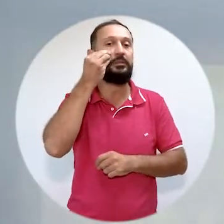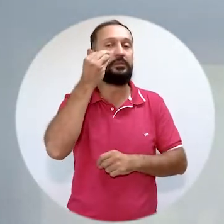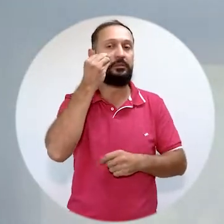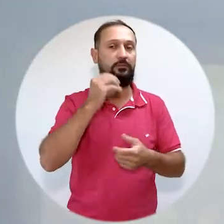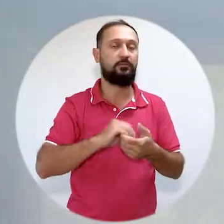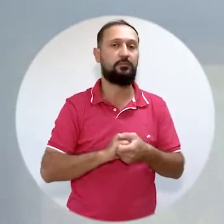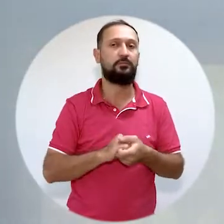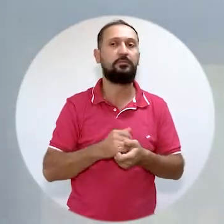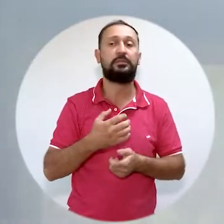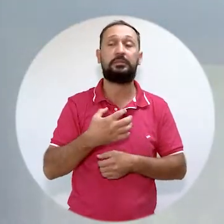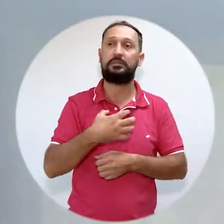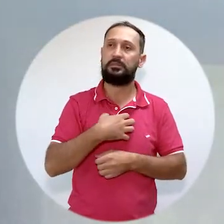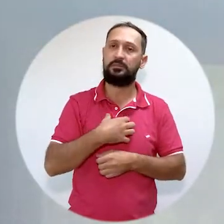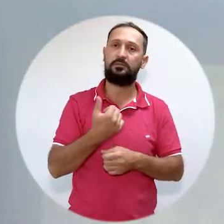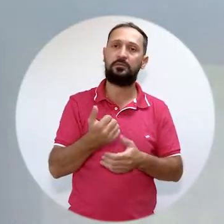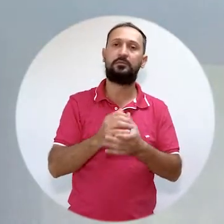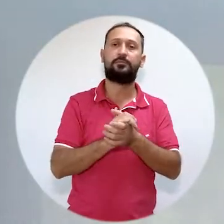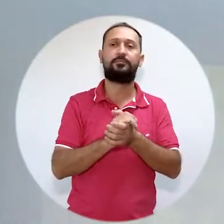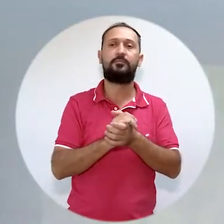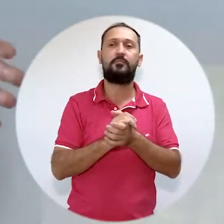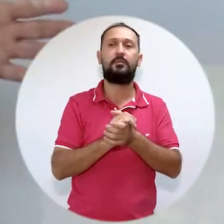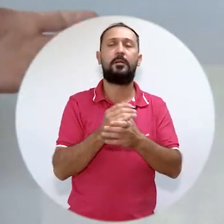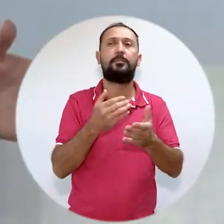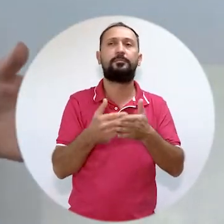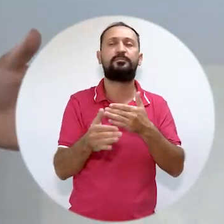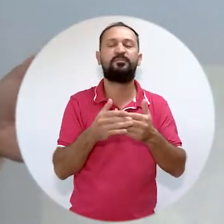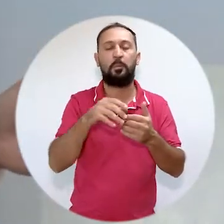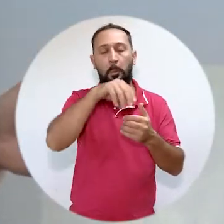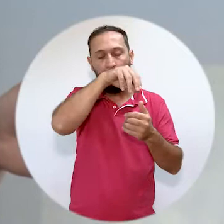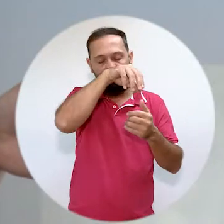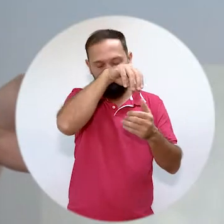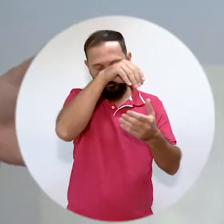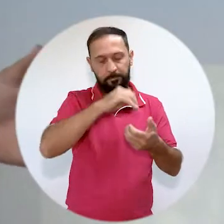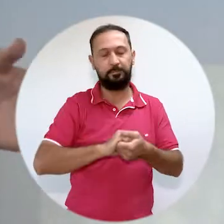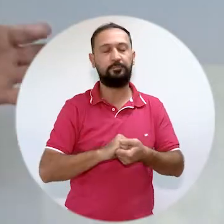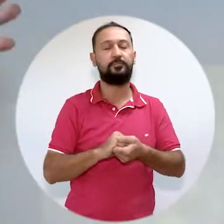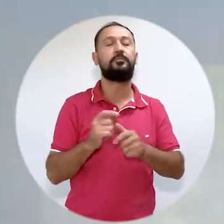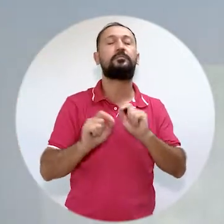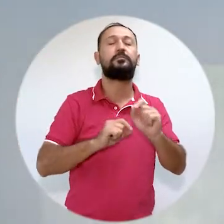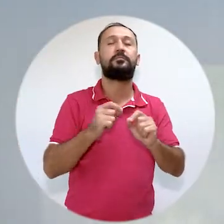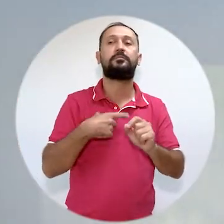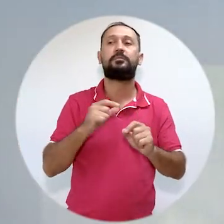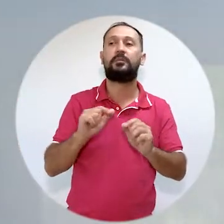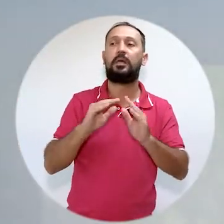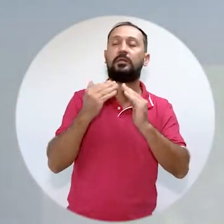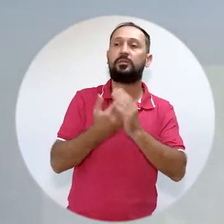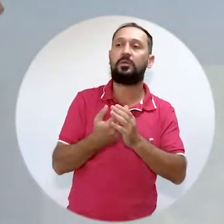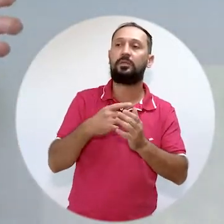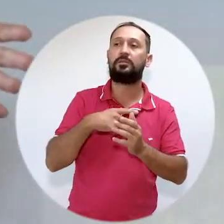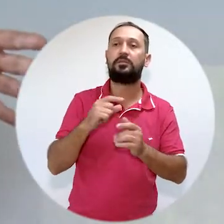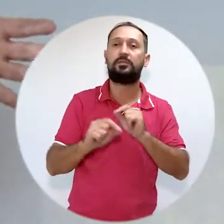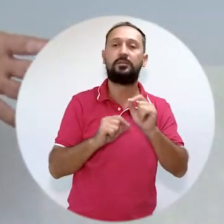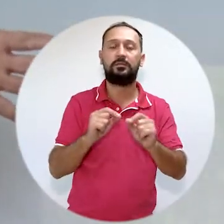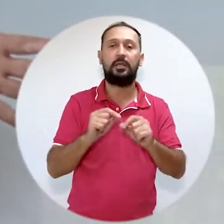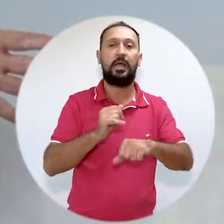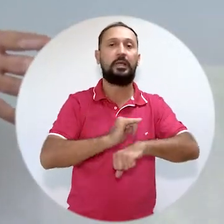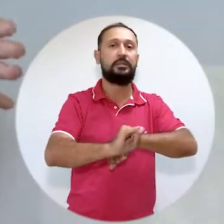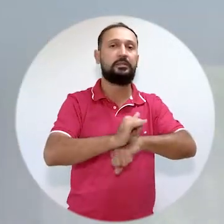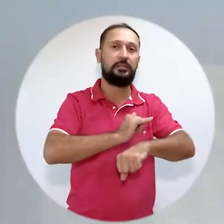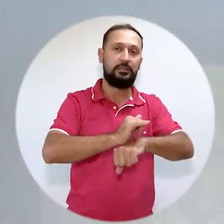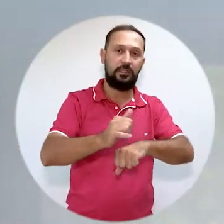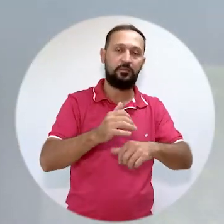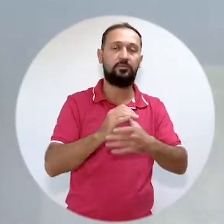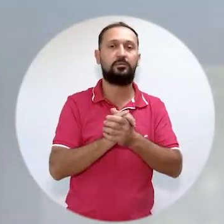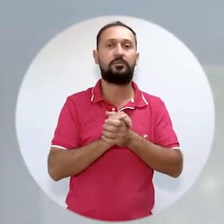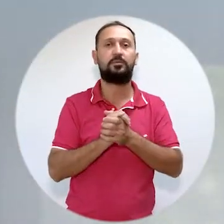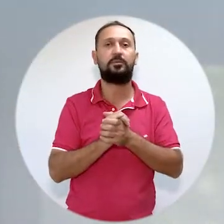estão dispostos, eu sinto que estão, mas nem todo mundo sabe ainda o que fazer e nem toda escola tem ainda estratégia,